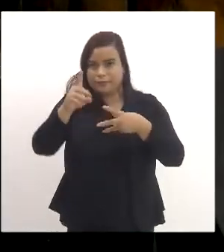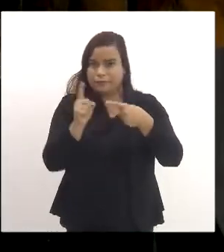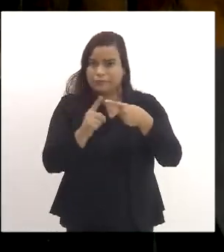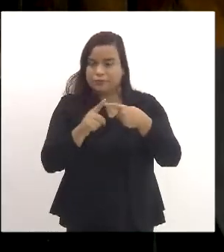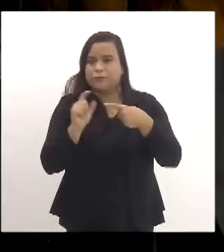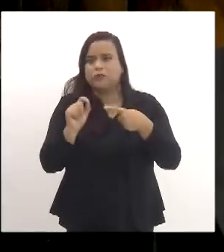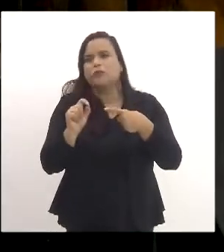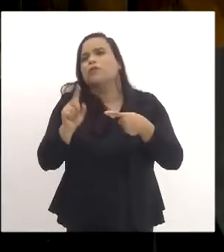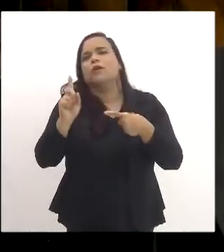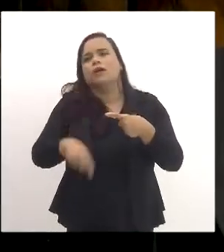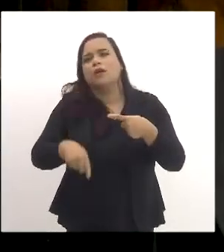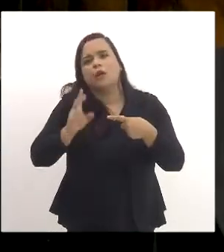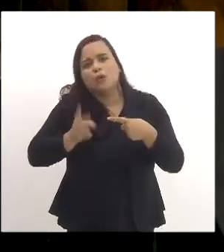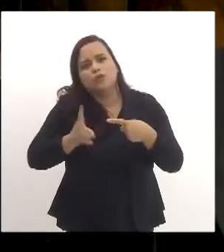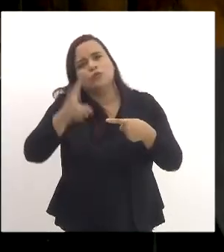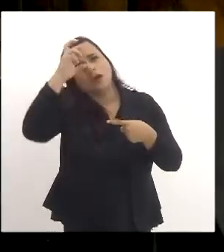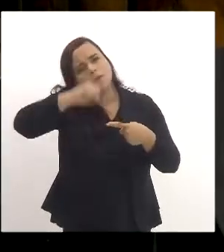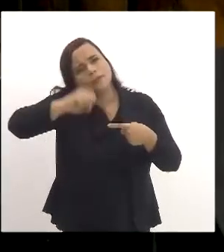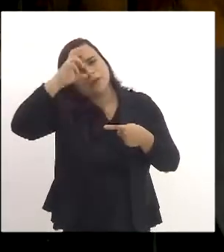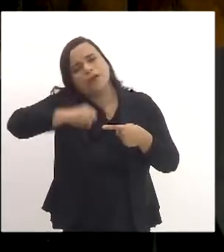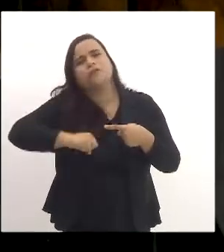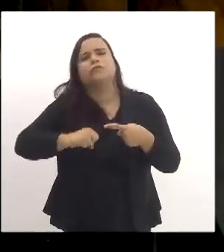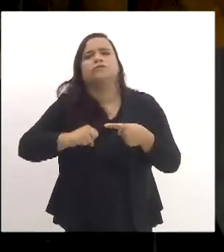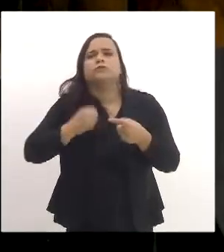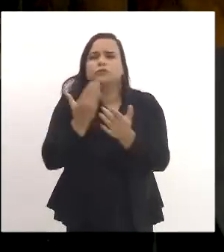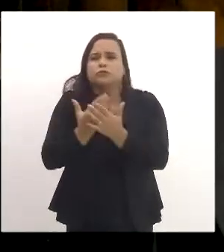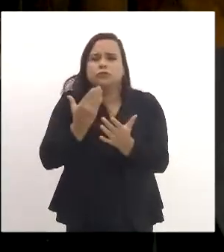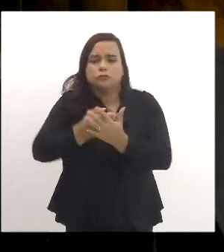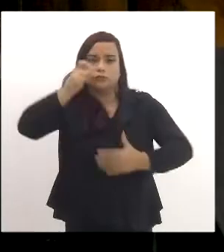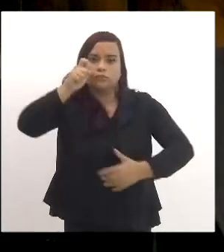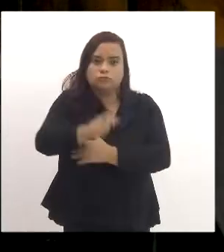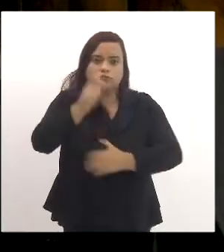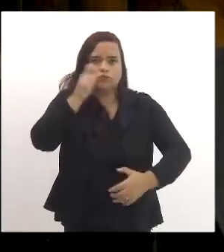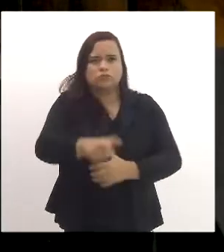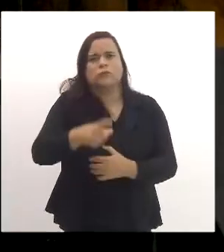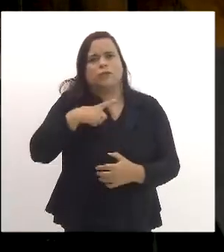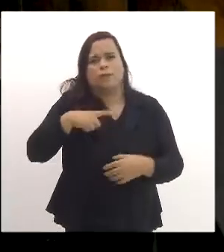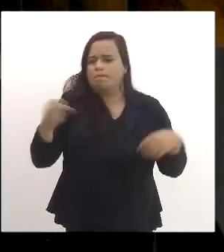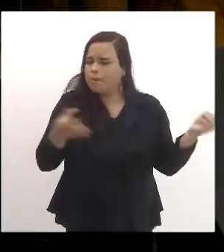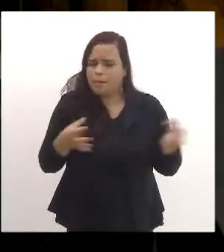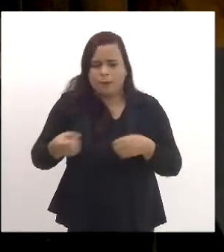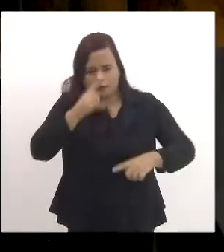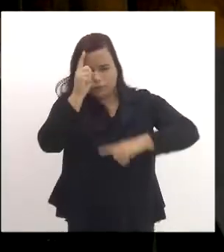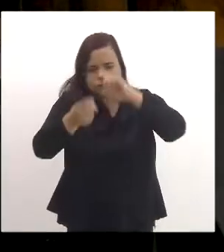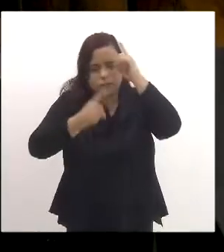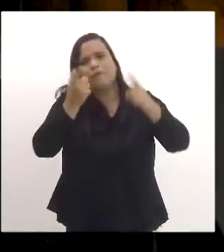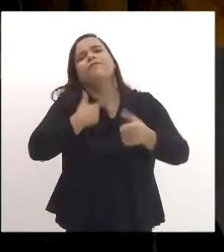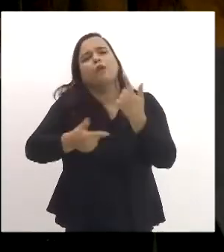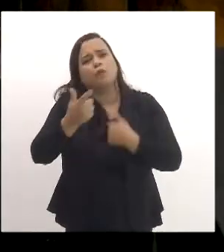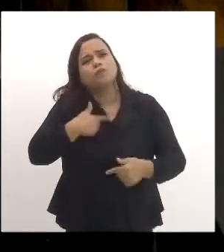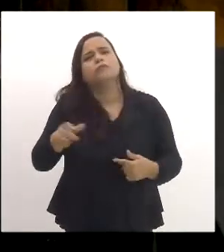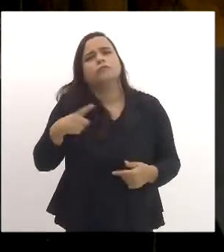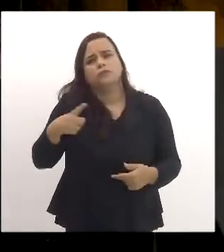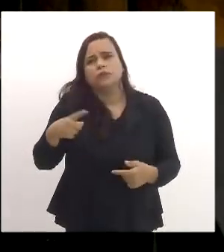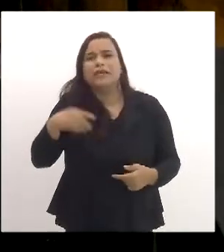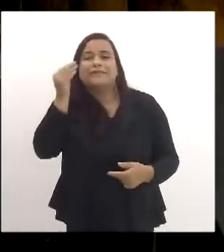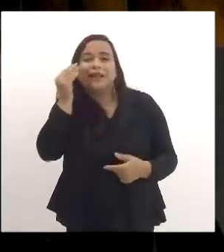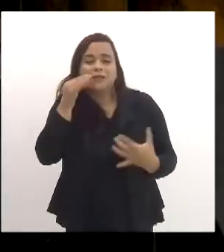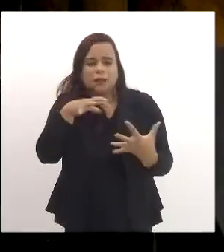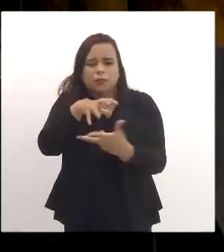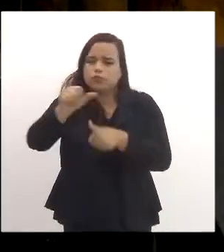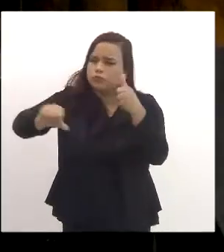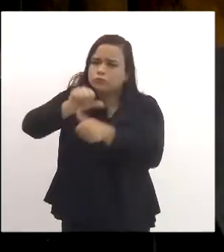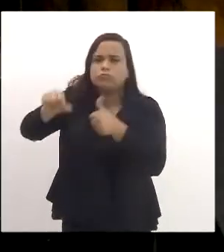mensagem é sempre: continuem a aprender, sejam ambiciosos e inovadores, mudem o mundo. Tentem mudar o